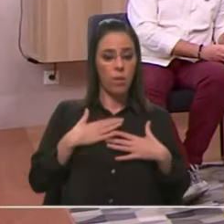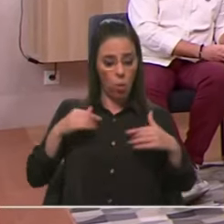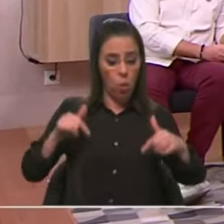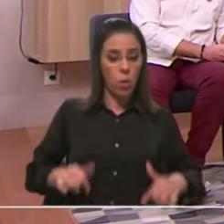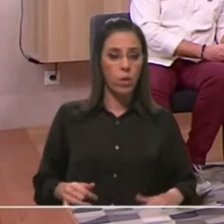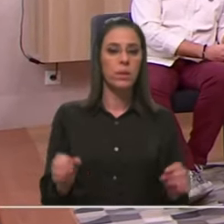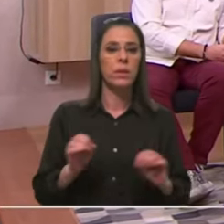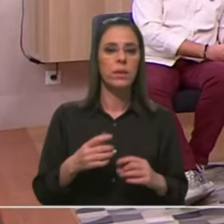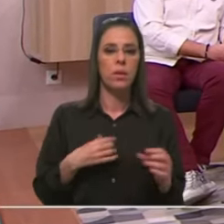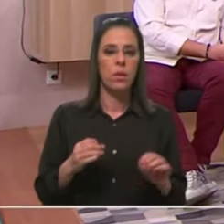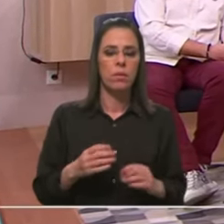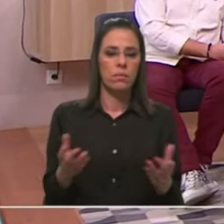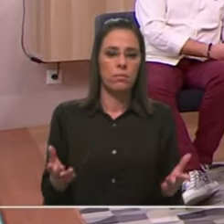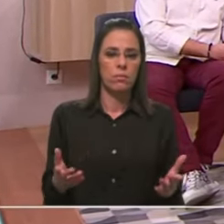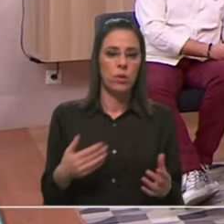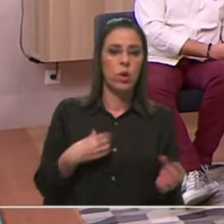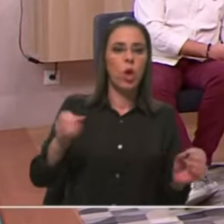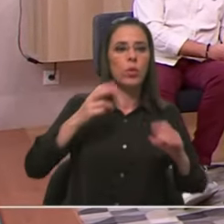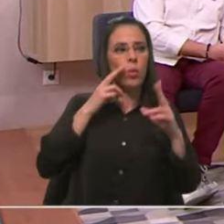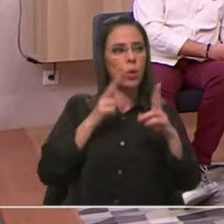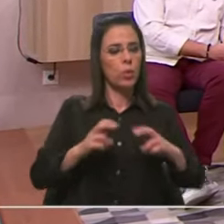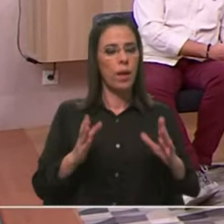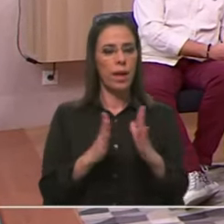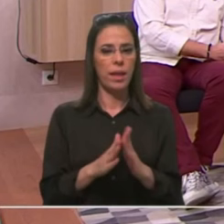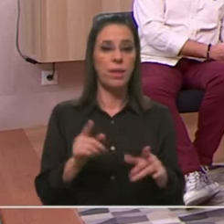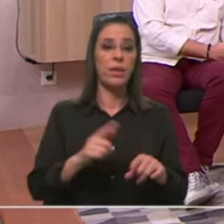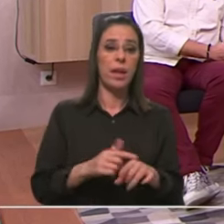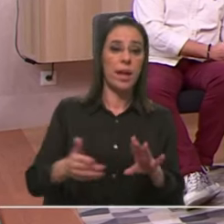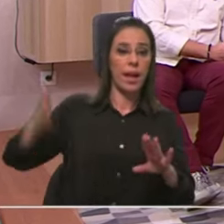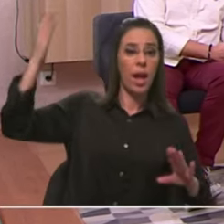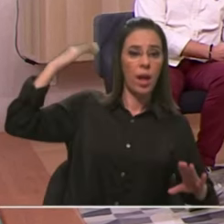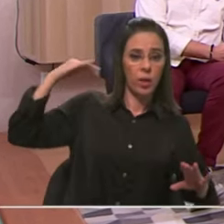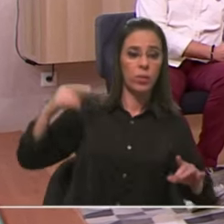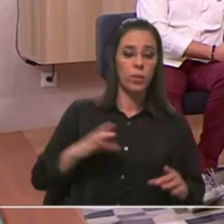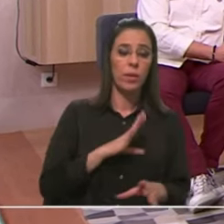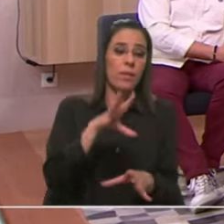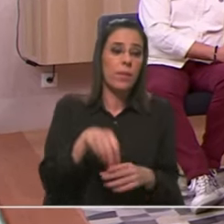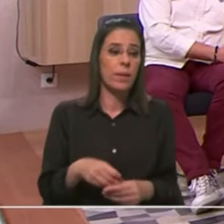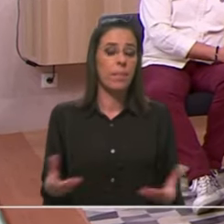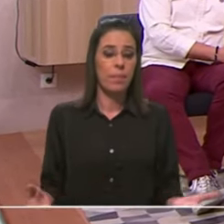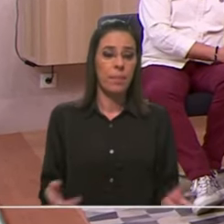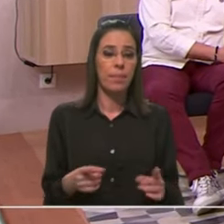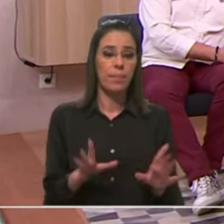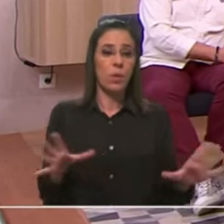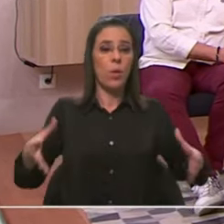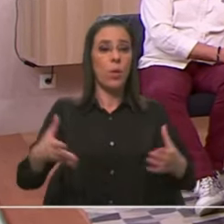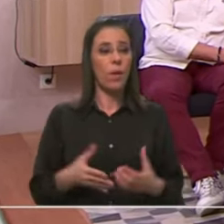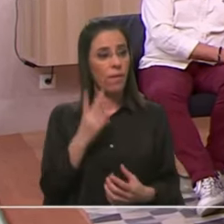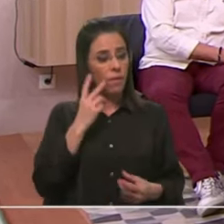hoje se eu não tivesse enfim descoberto Deus naquela naquela altura e feito parte desta desta comunidade a minha vida mudou muito por isso